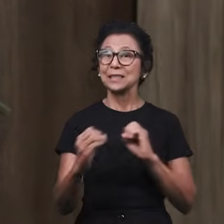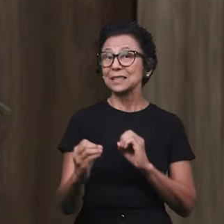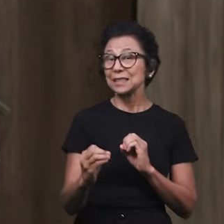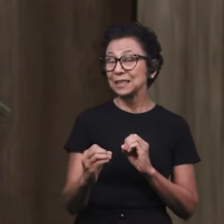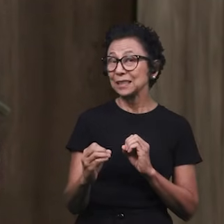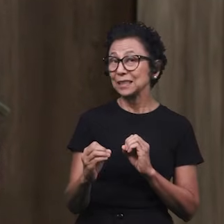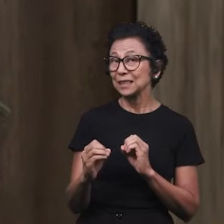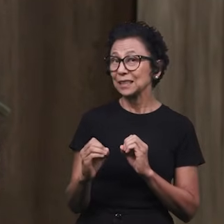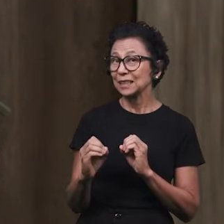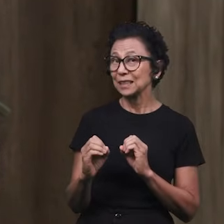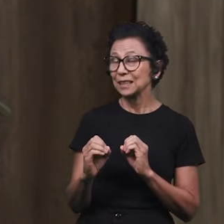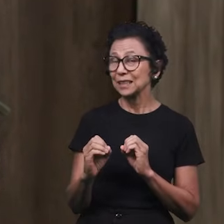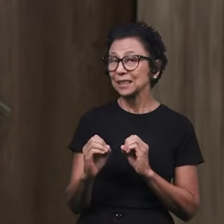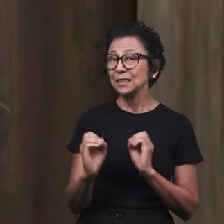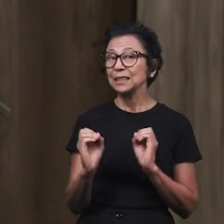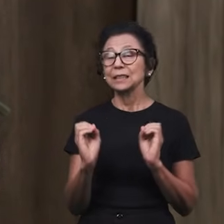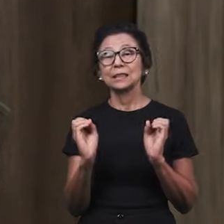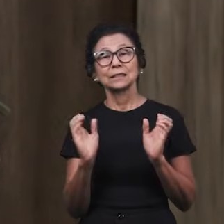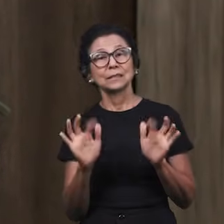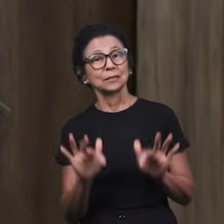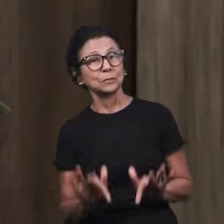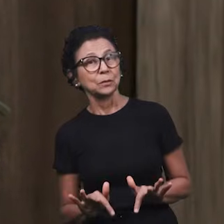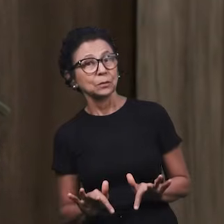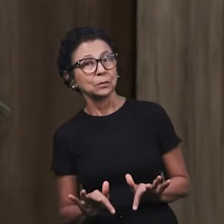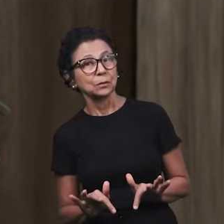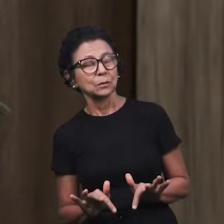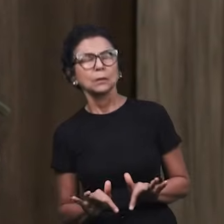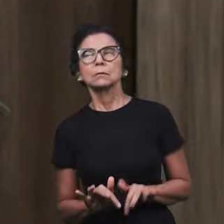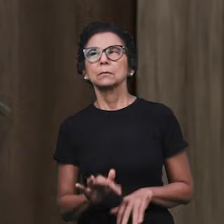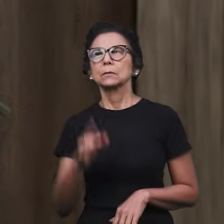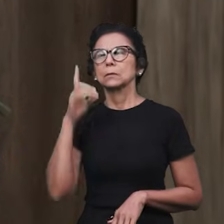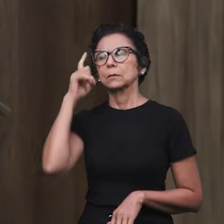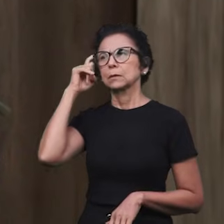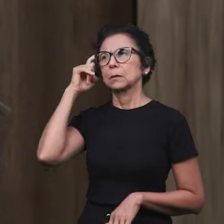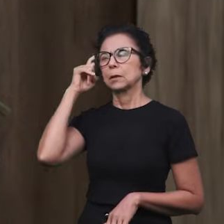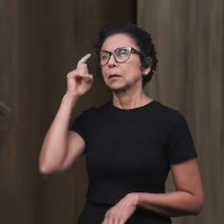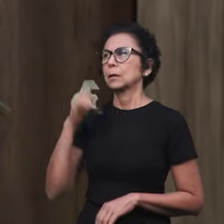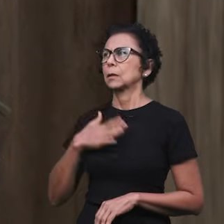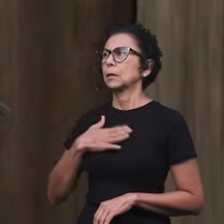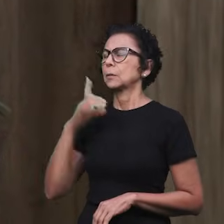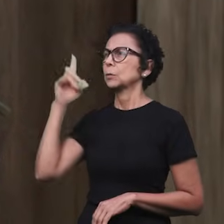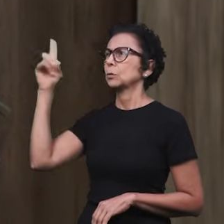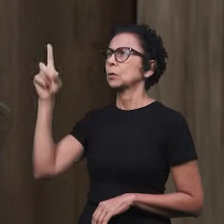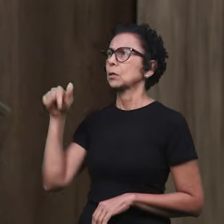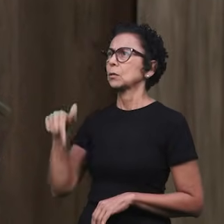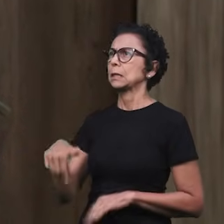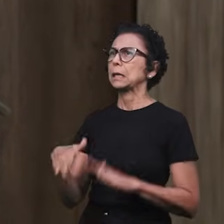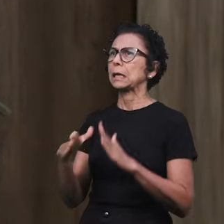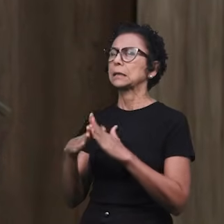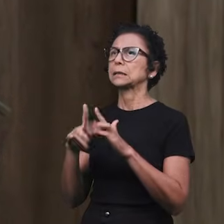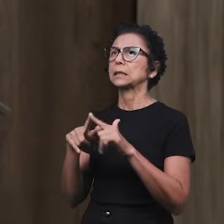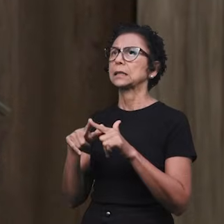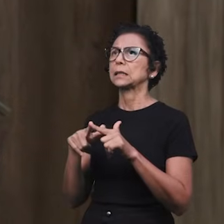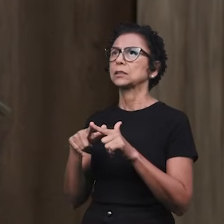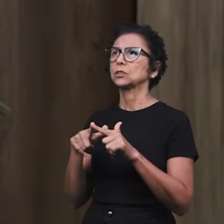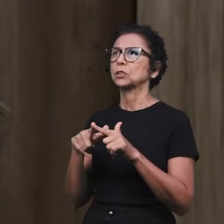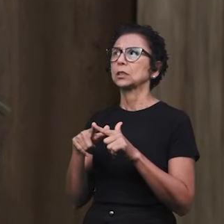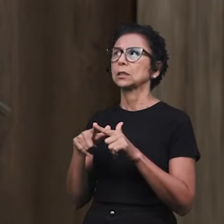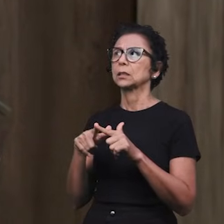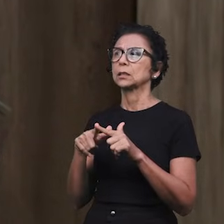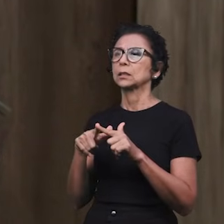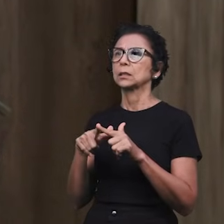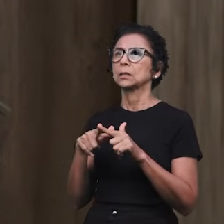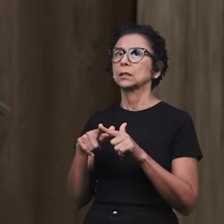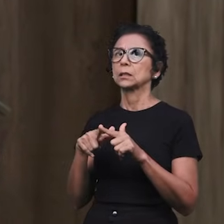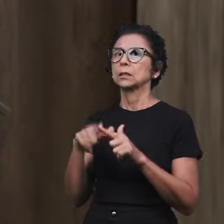terminando, e aí pensa, meu Deus, tem surdo na minha igreja, o que que eu vou fazer? Ou terminei, e